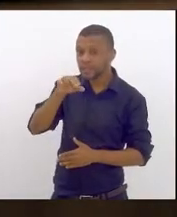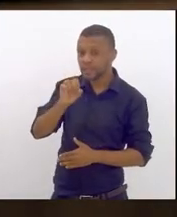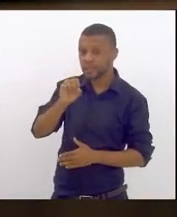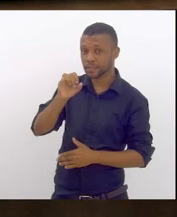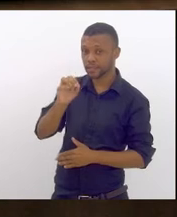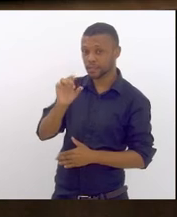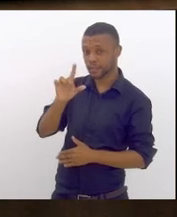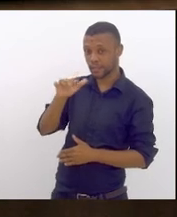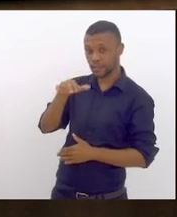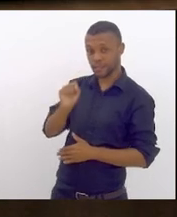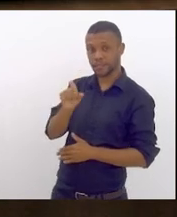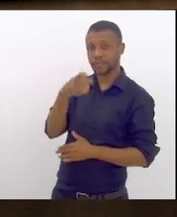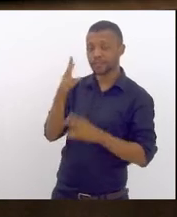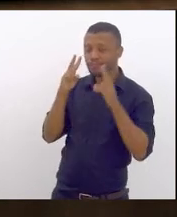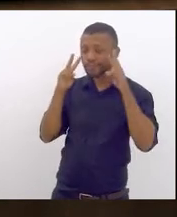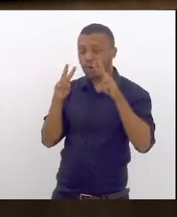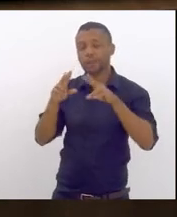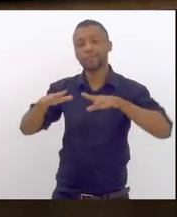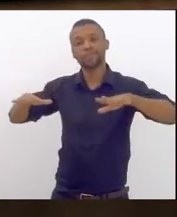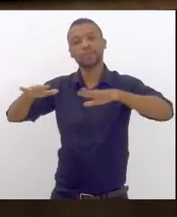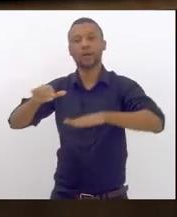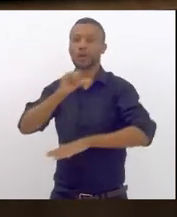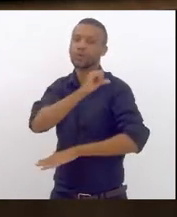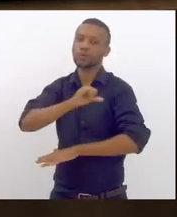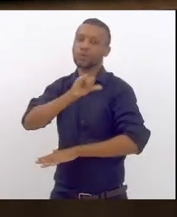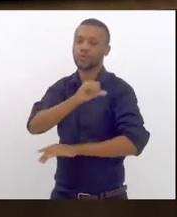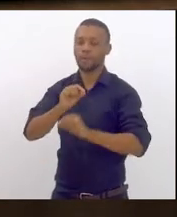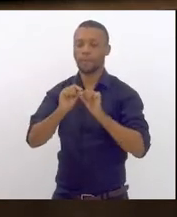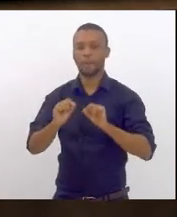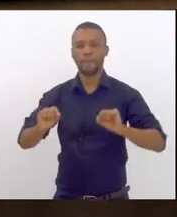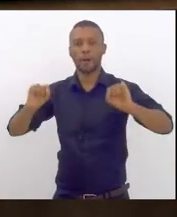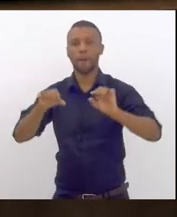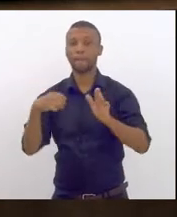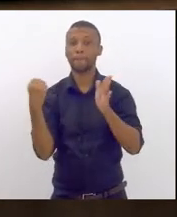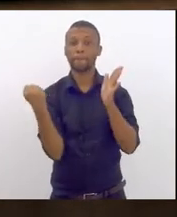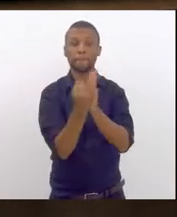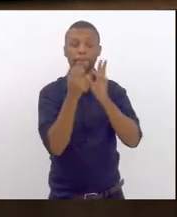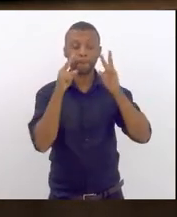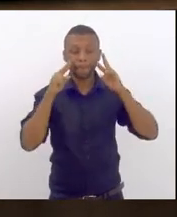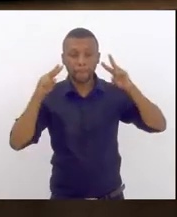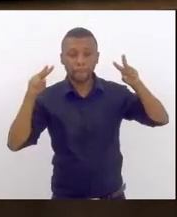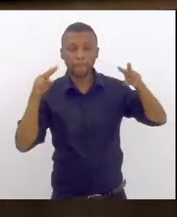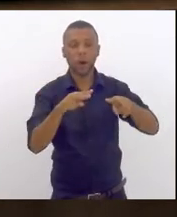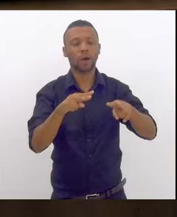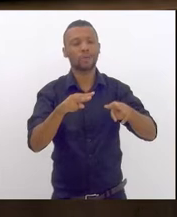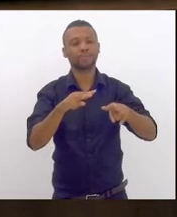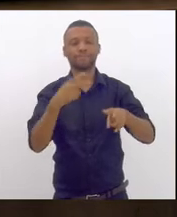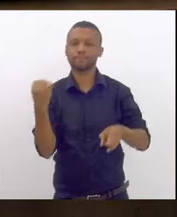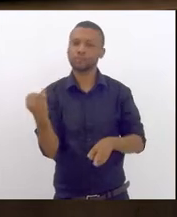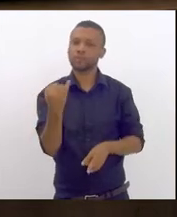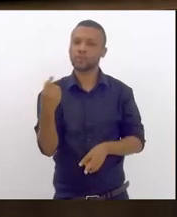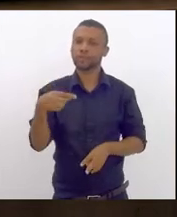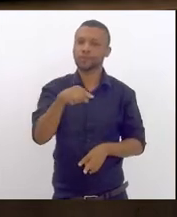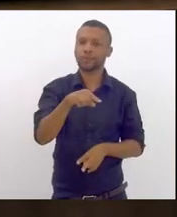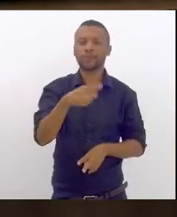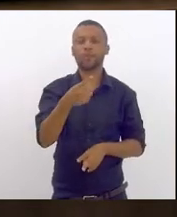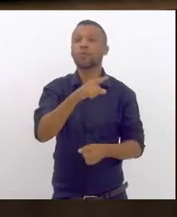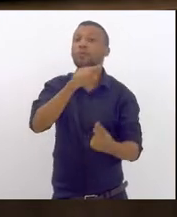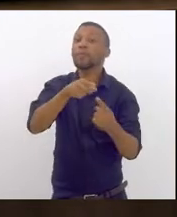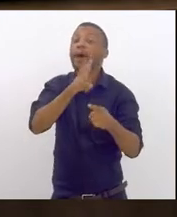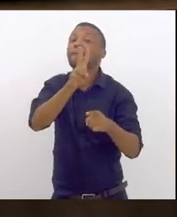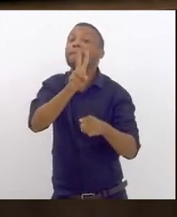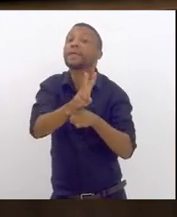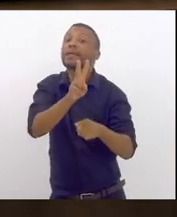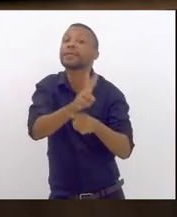que considera, no âmbito do Estado do Rio de Janeiro, como patrimônio imaterial para fins de